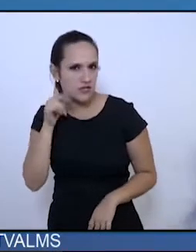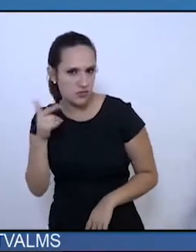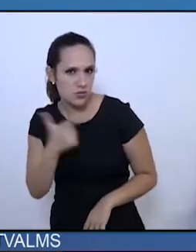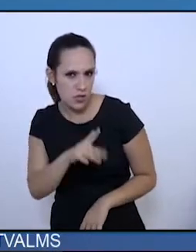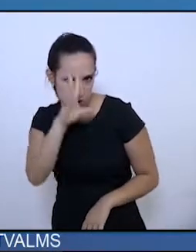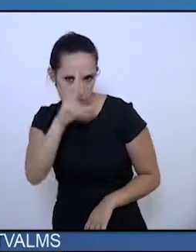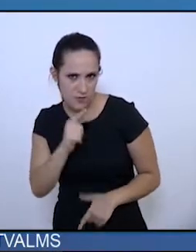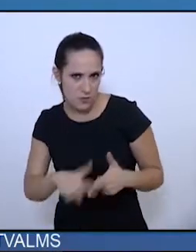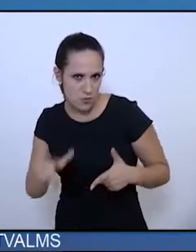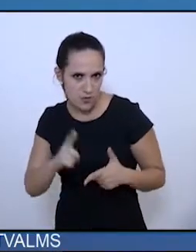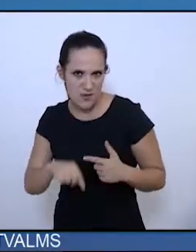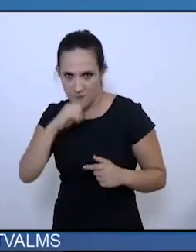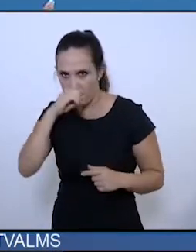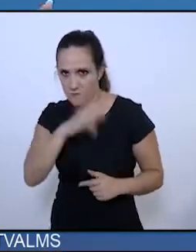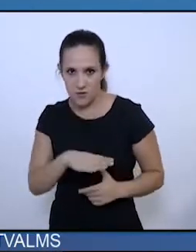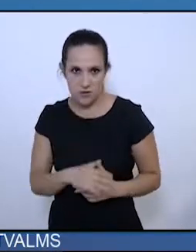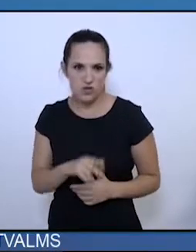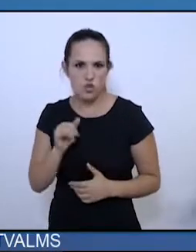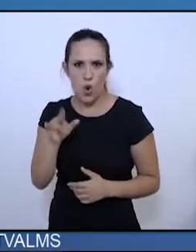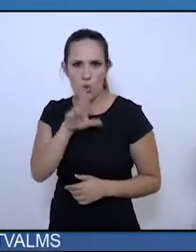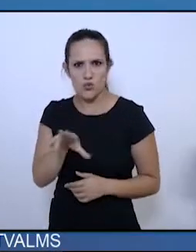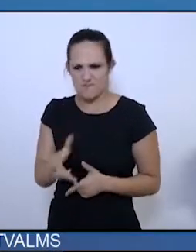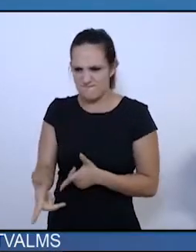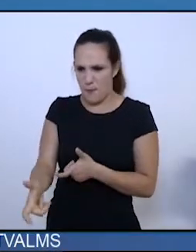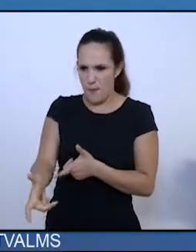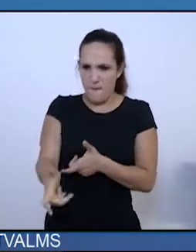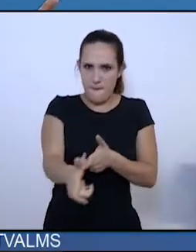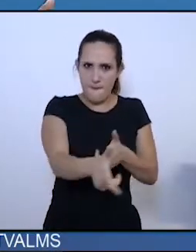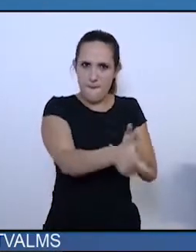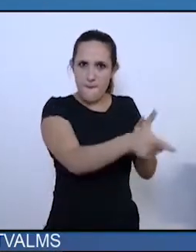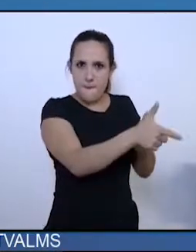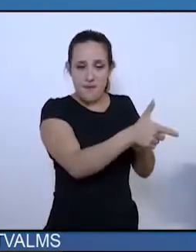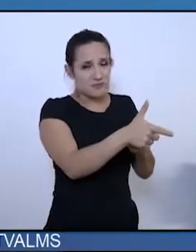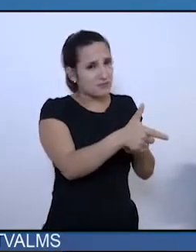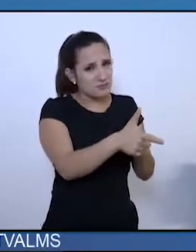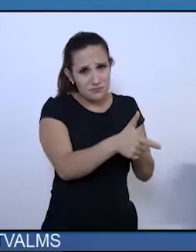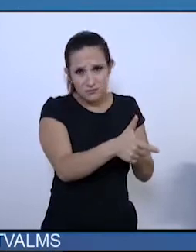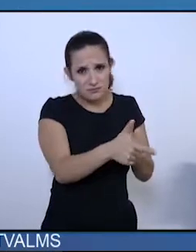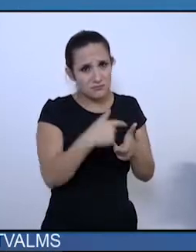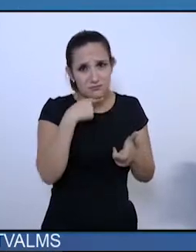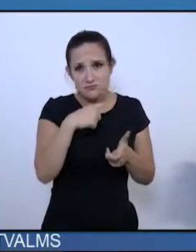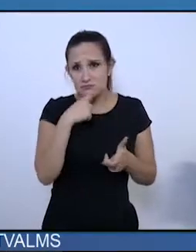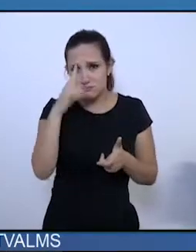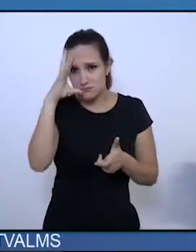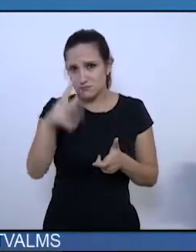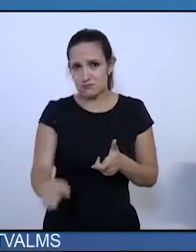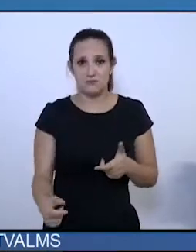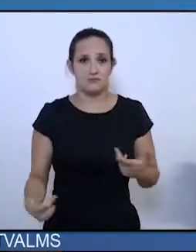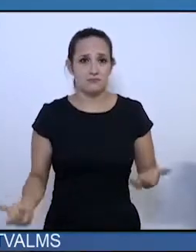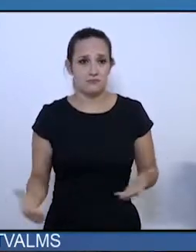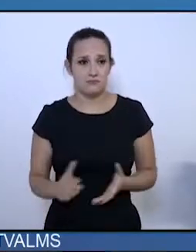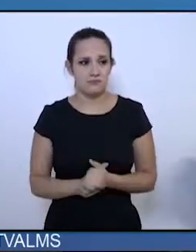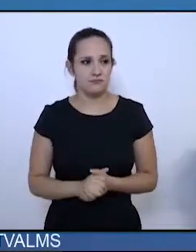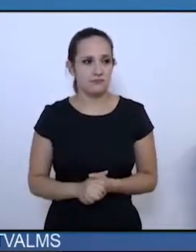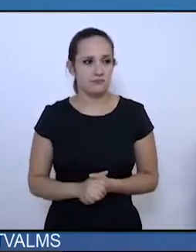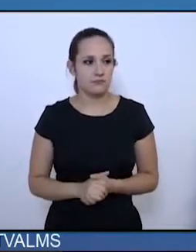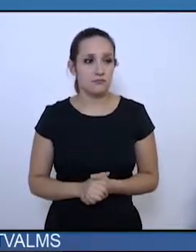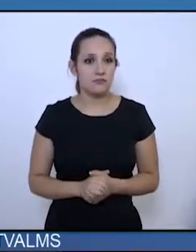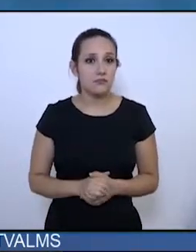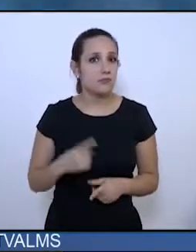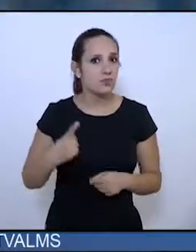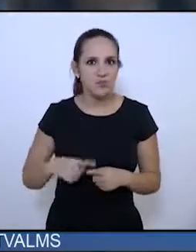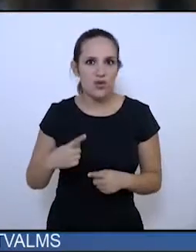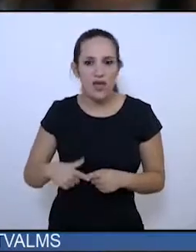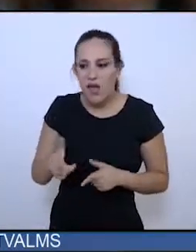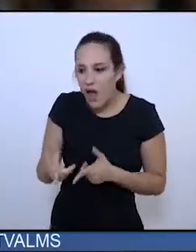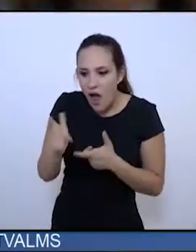violência apenas com armas. Apenas com armas. E com armas já está